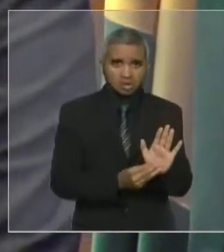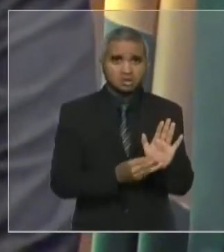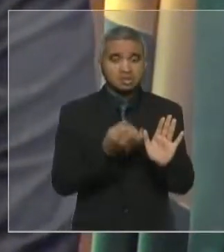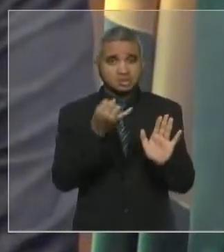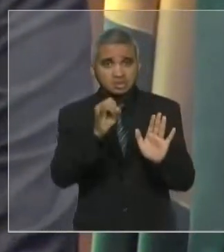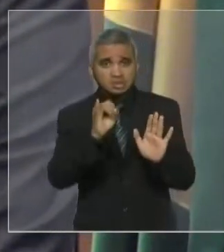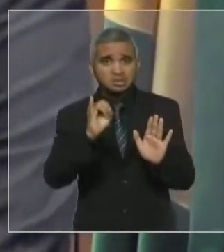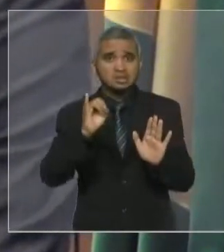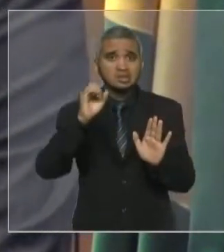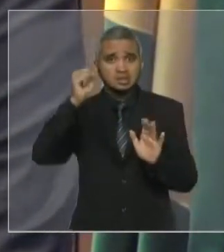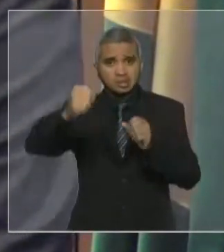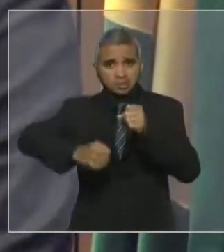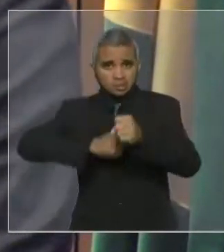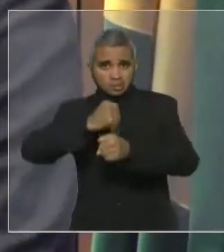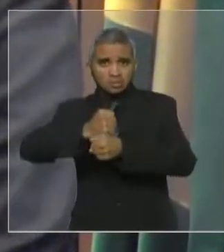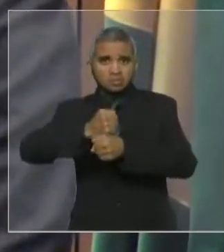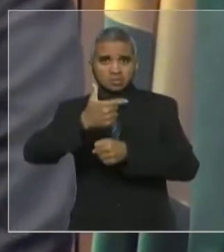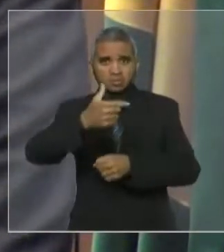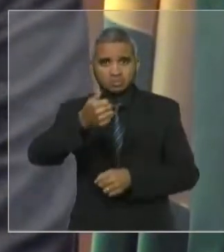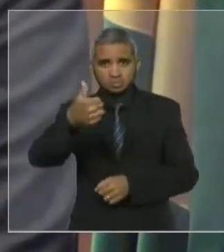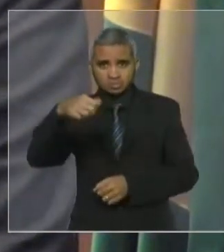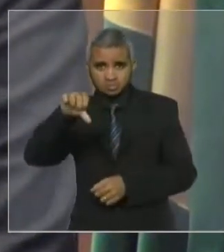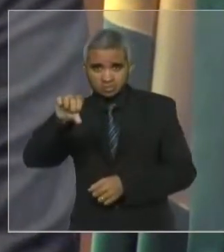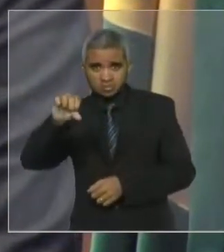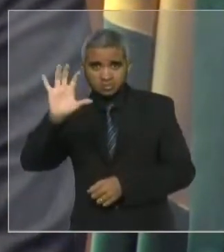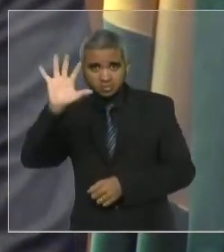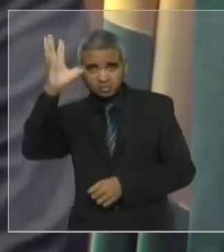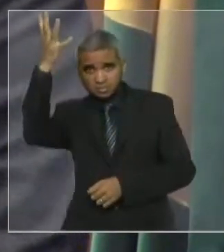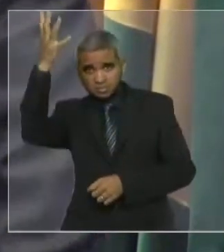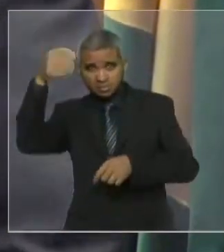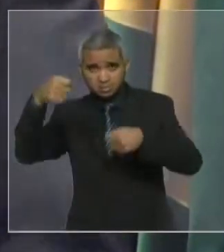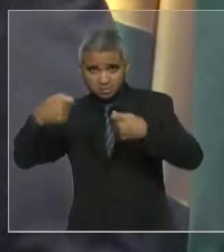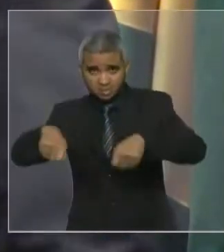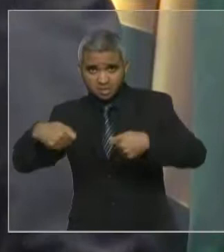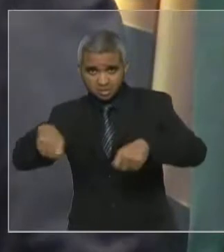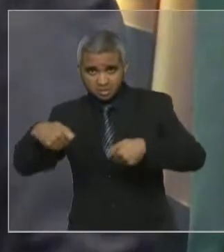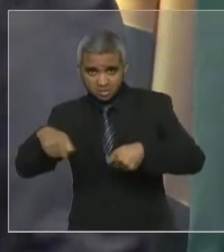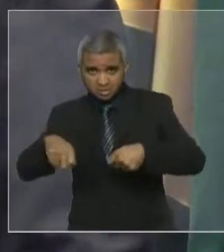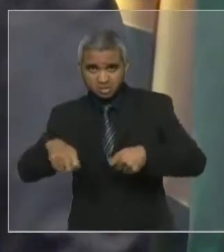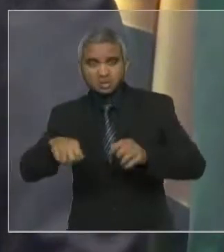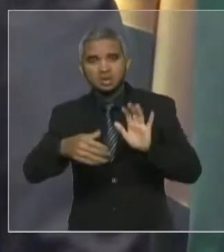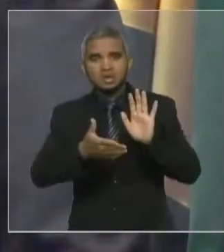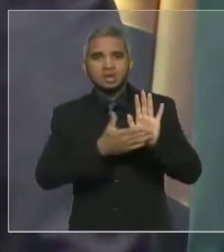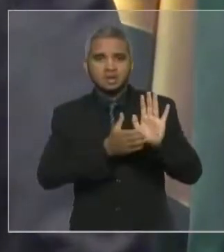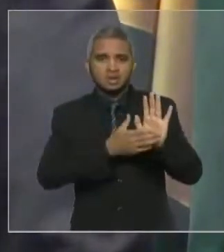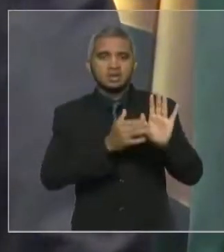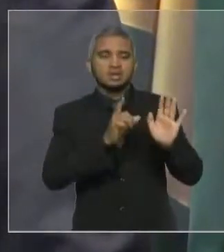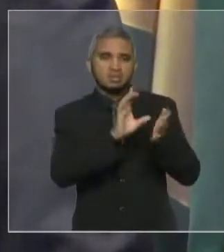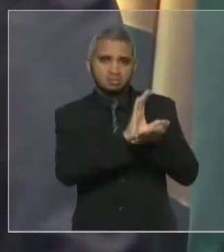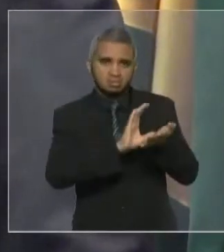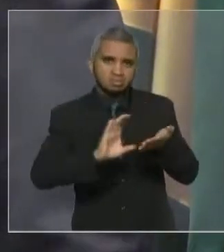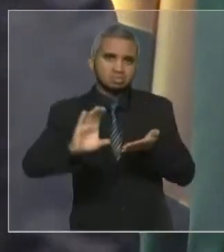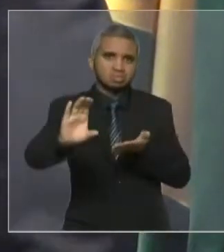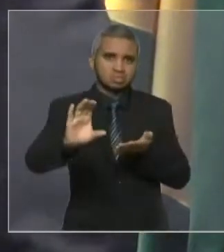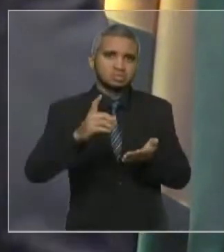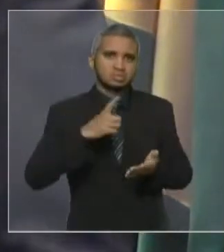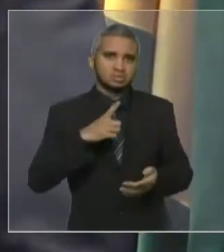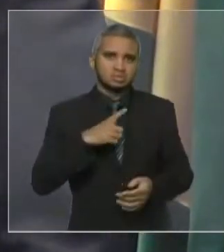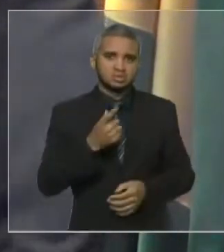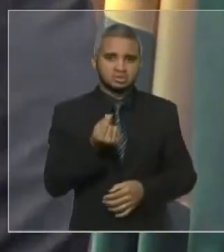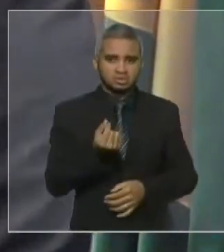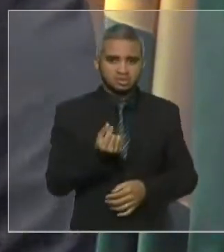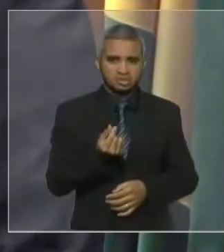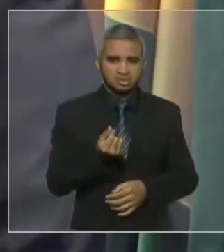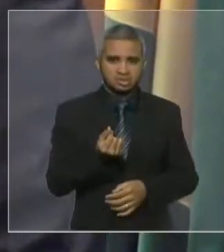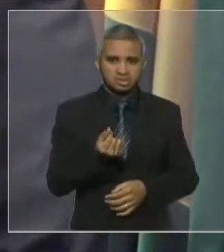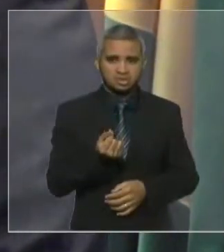haja necessidade durante a execução fiscal, o recurso poderá ser alocado, não